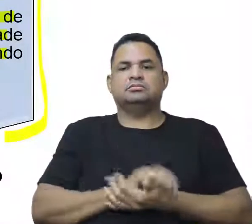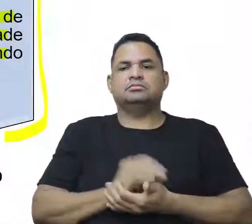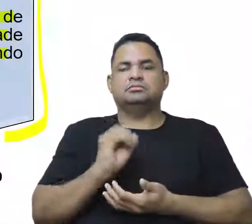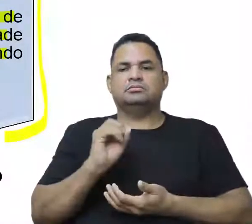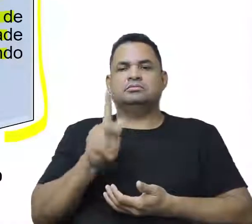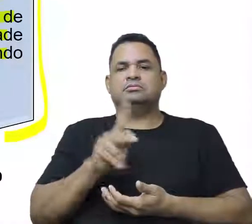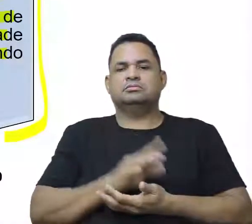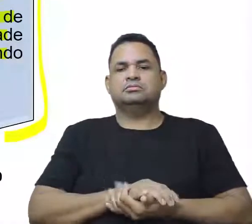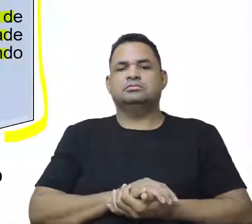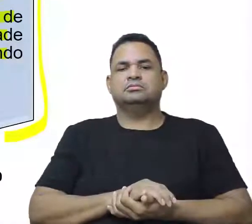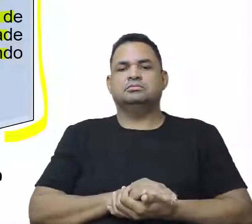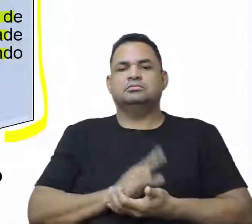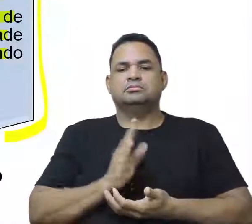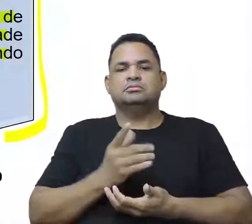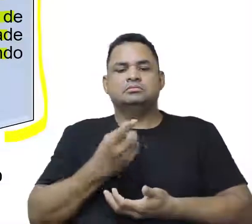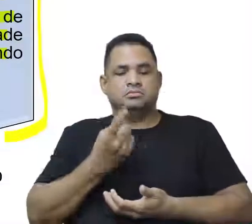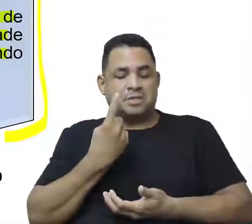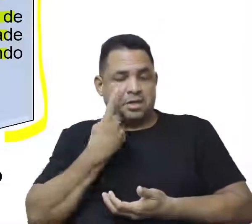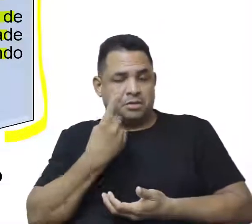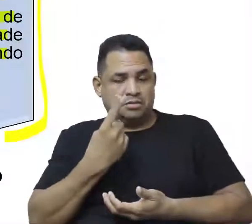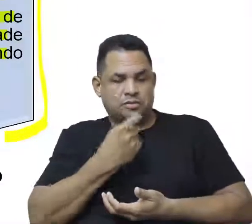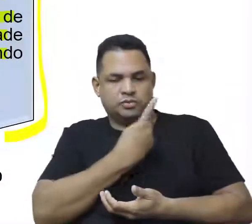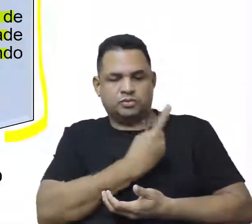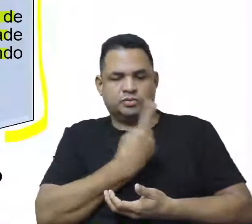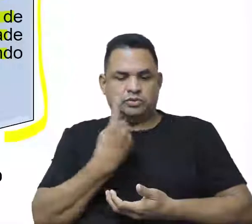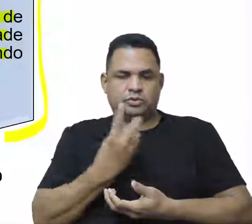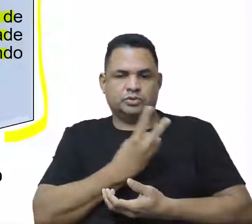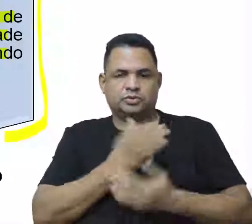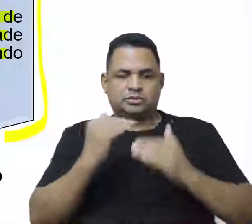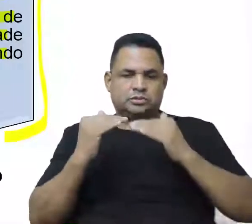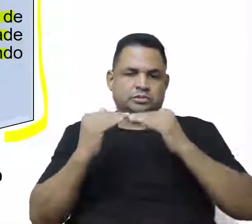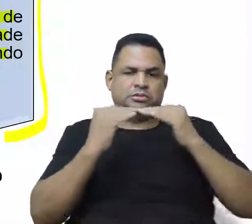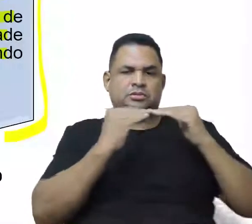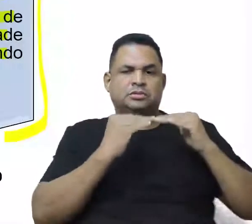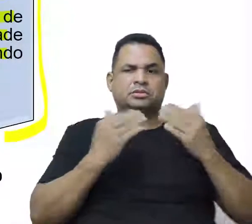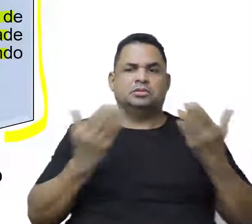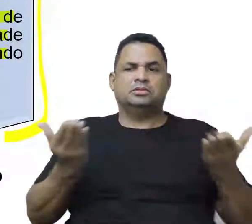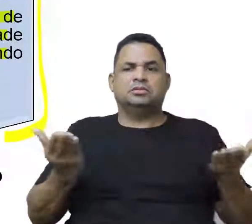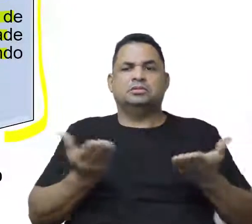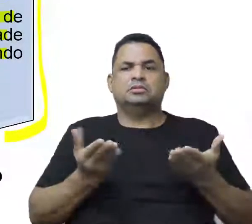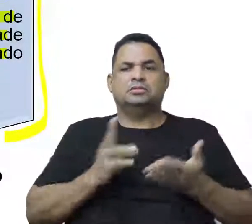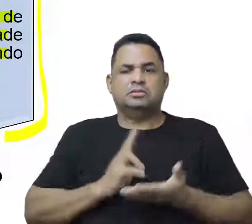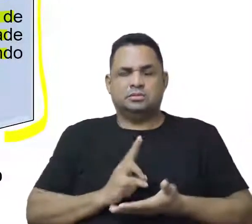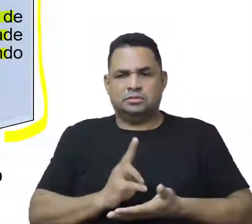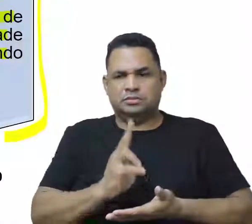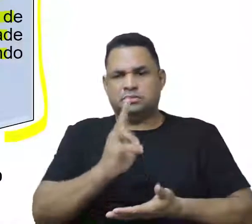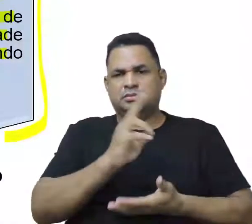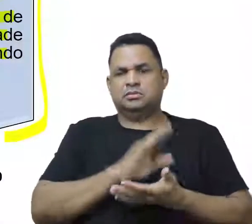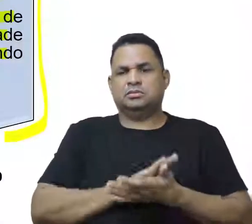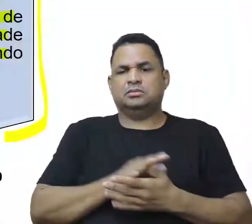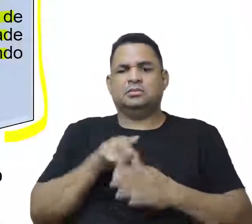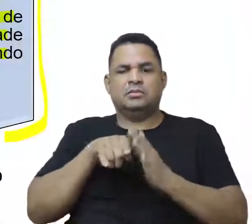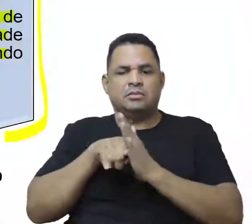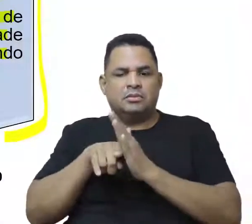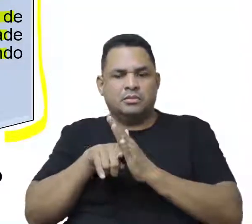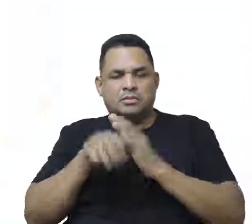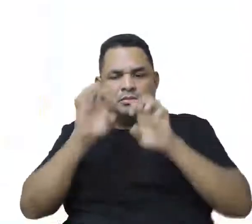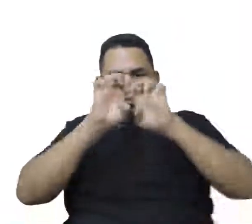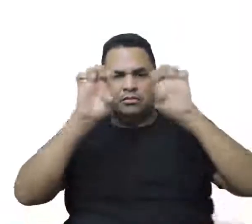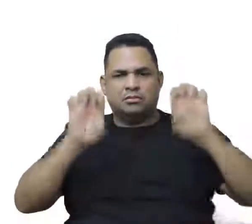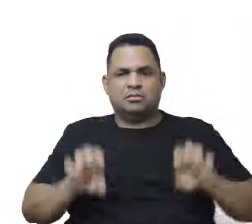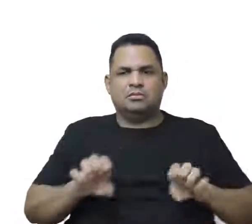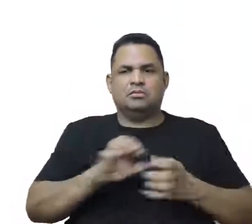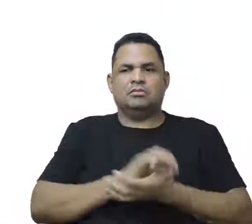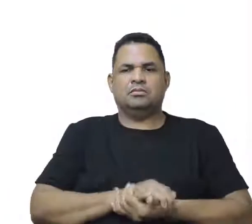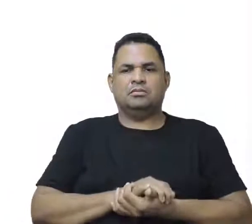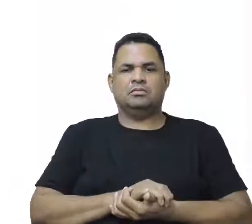ok? Então, já identificamos padrão 1 e padrão 2. Agora, nós vamos seguir analisando a estrutura. Então, vamos